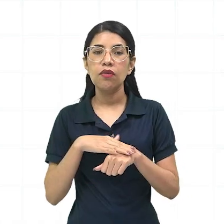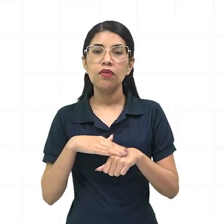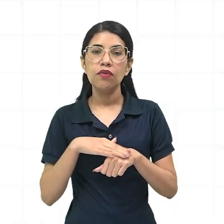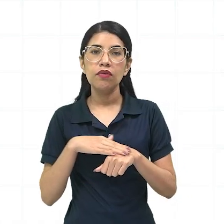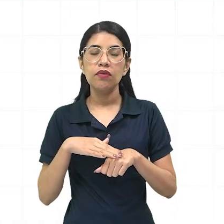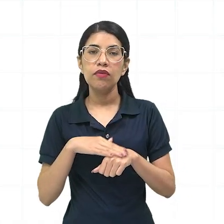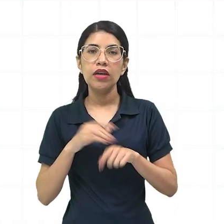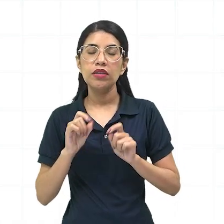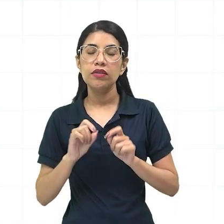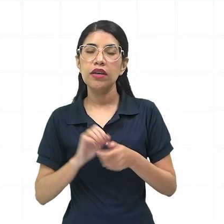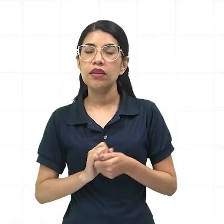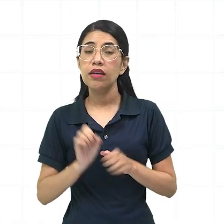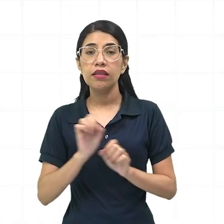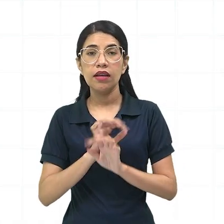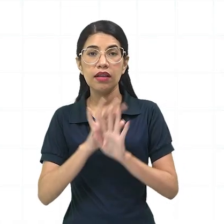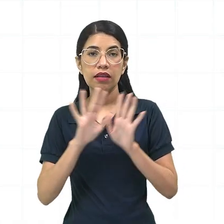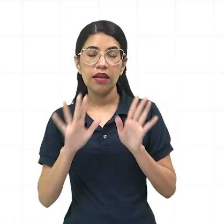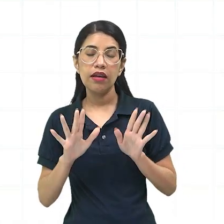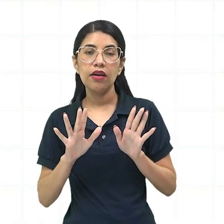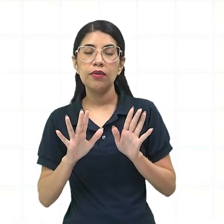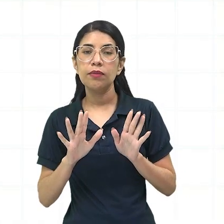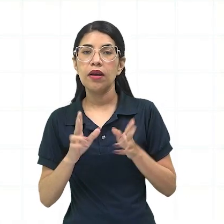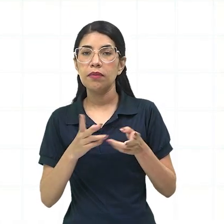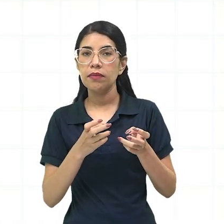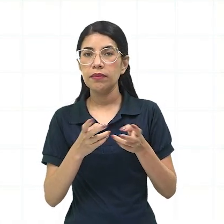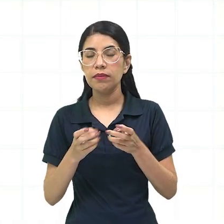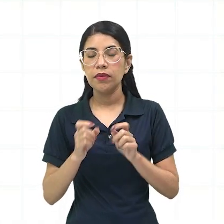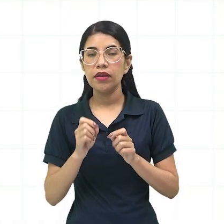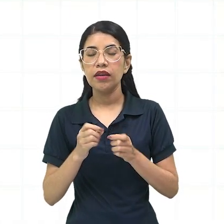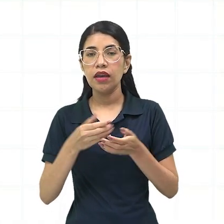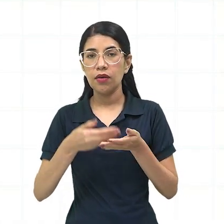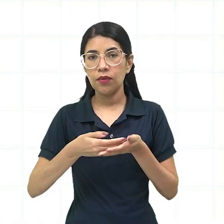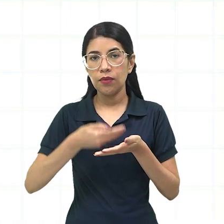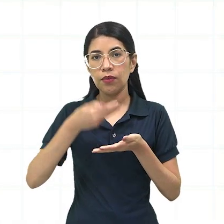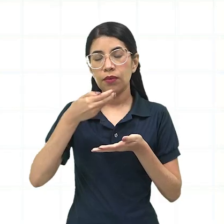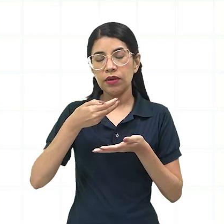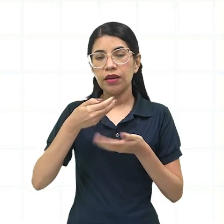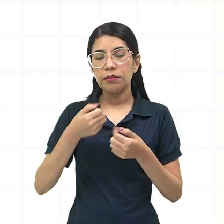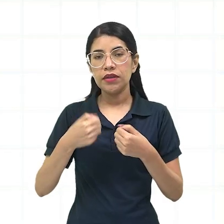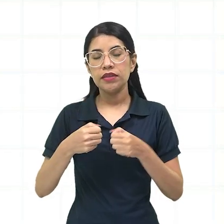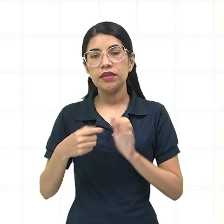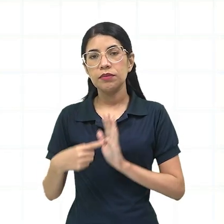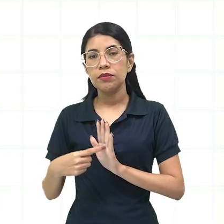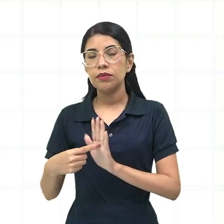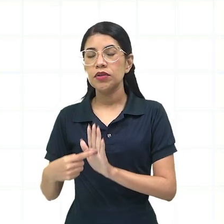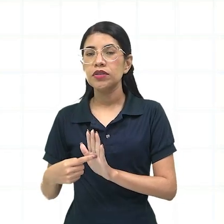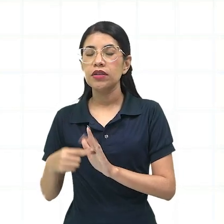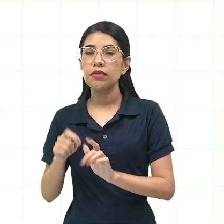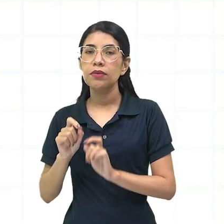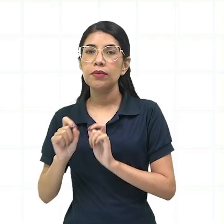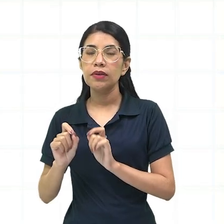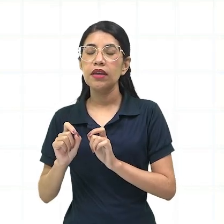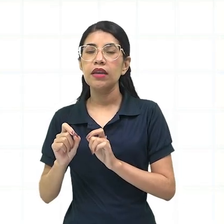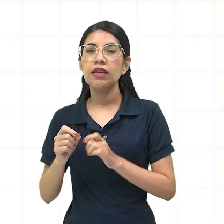que está nítido para nós, em que a colher ela precisa mostrar